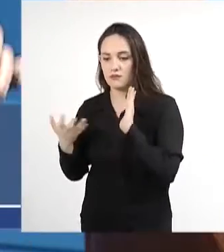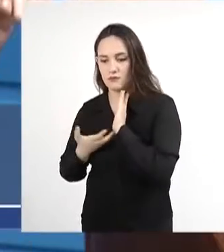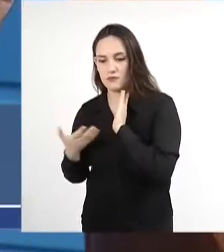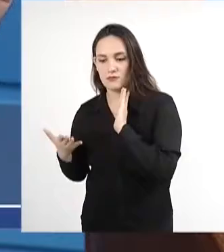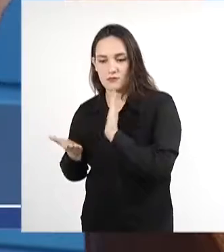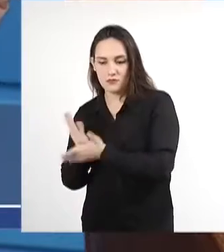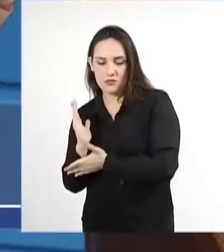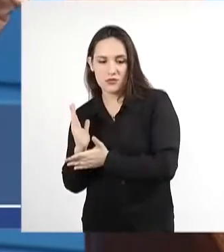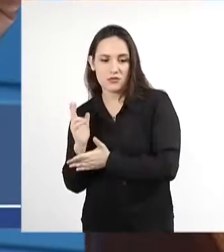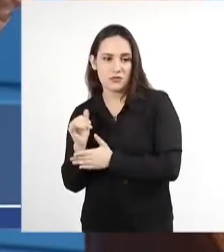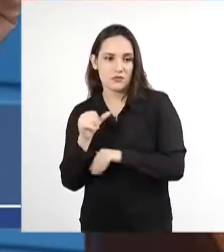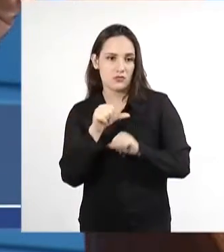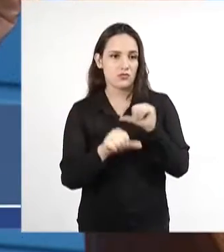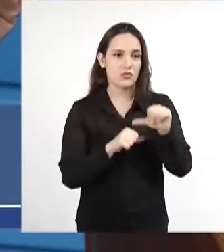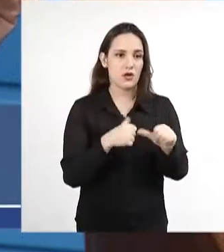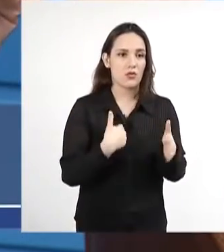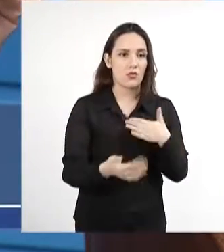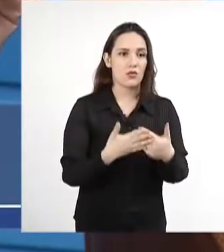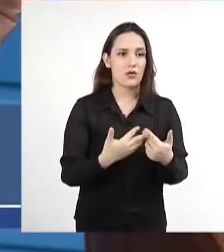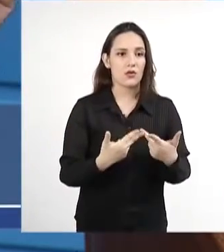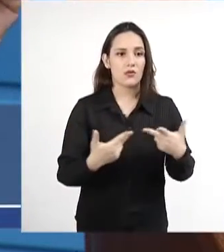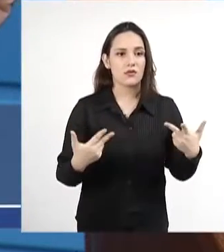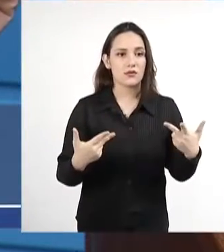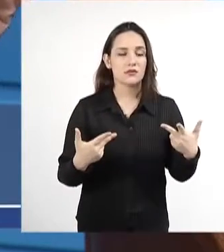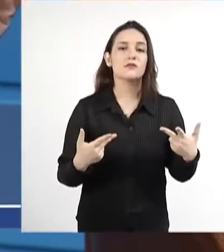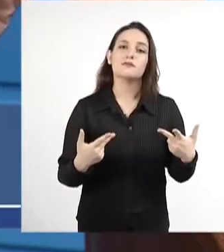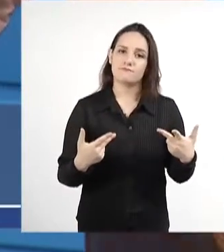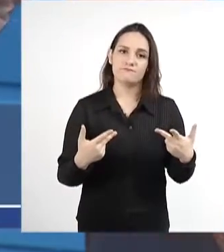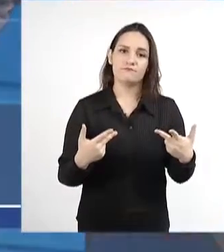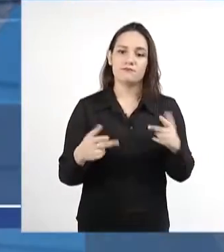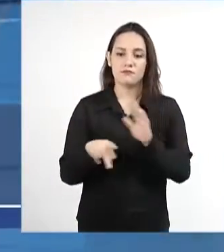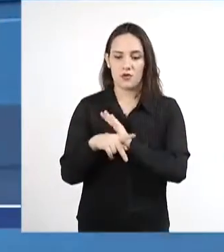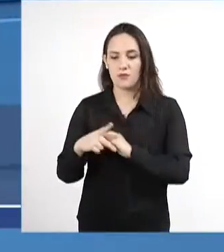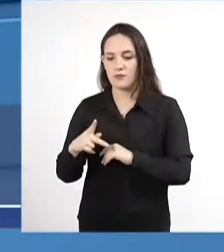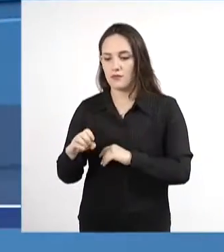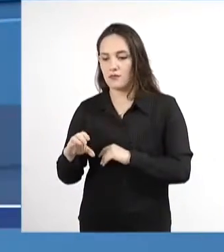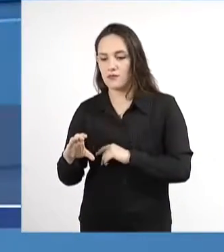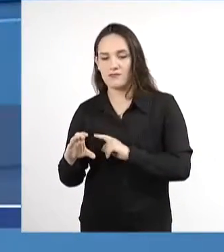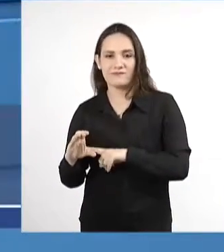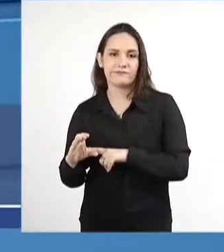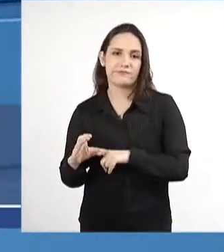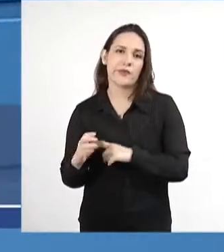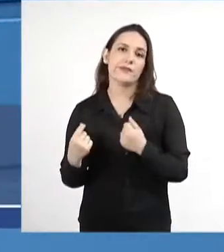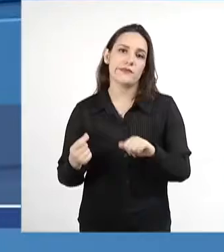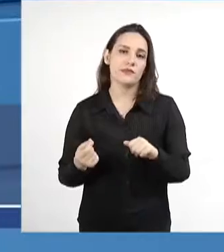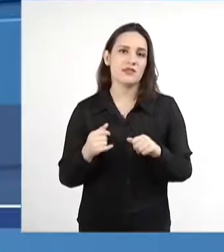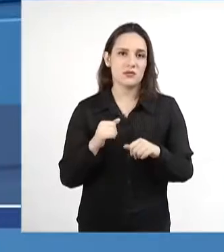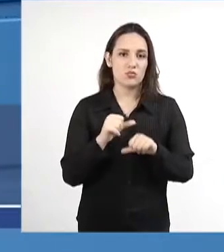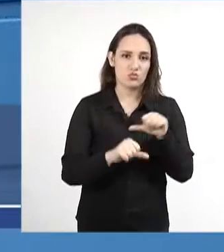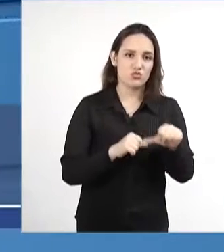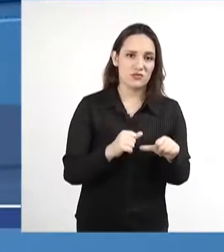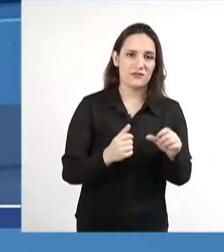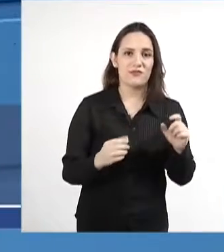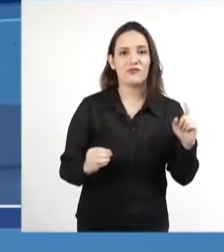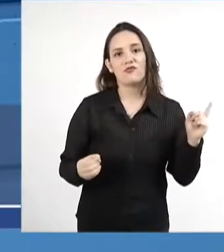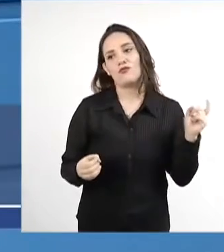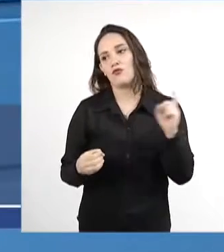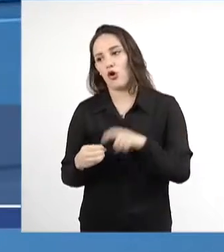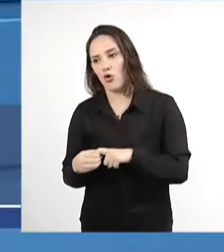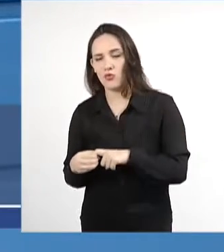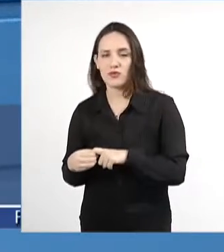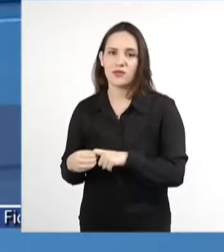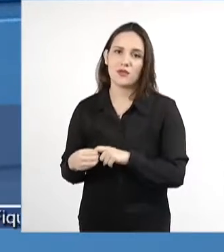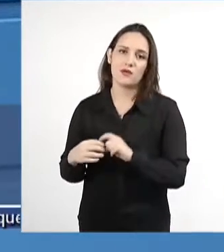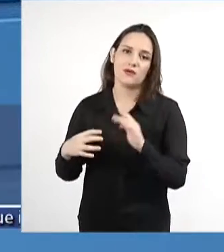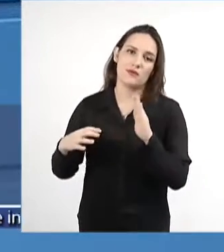Se mudar qualquer coisinha, deputado, nessa PEC que veio, volta lá para a Câmara Federal novamente, para ser